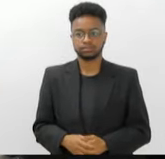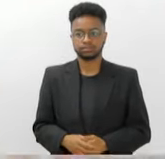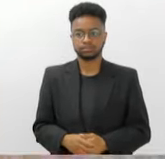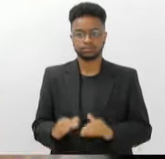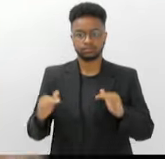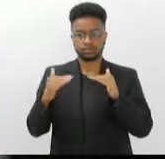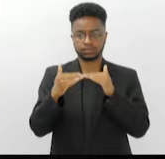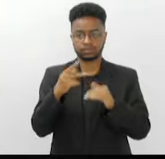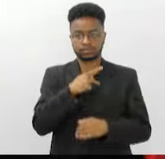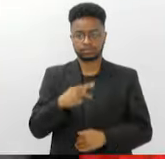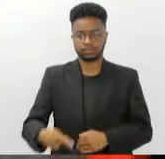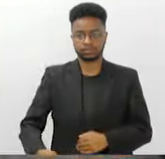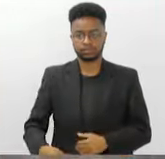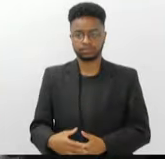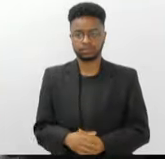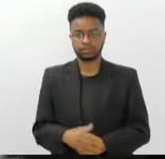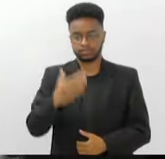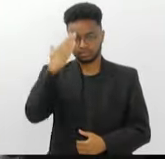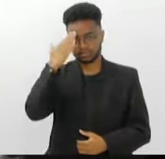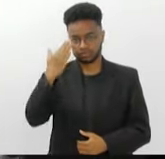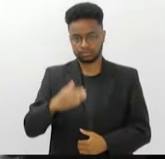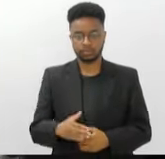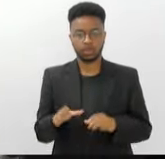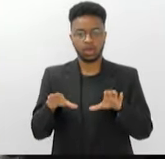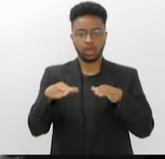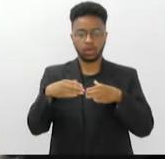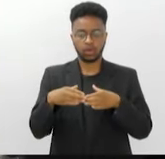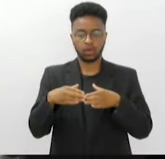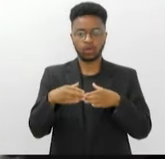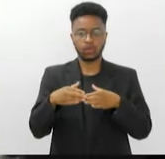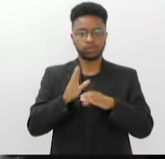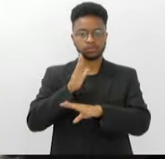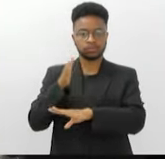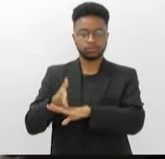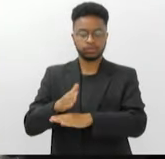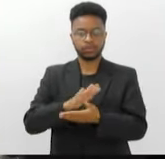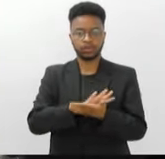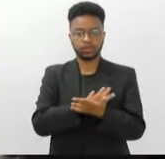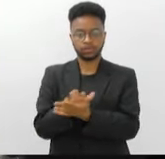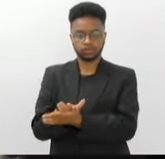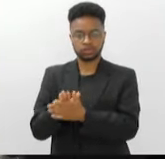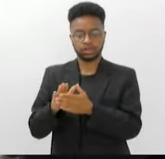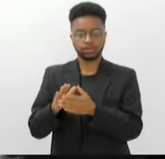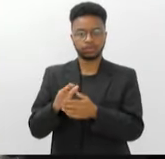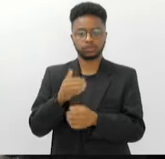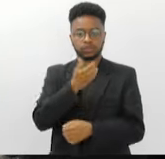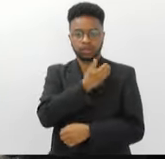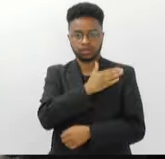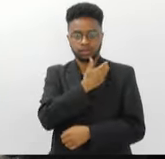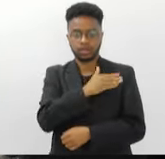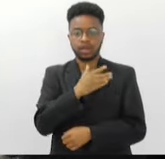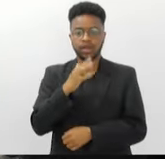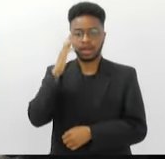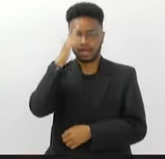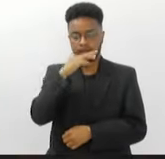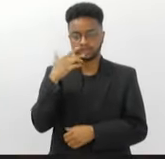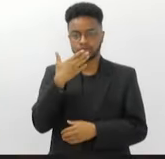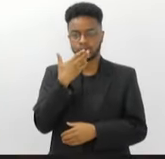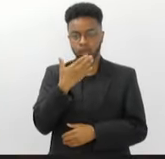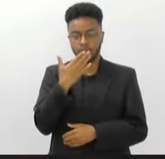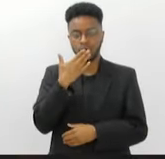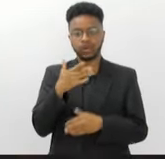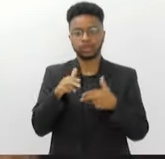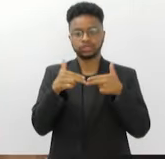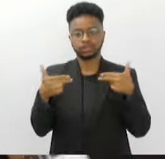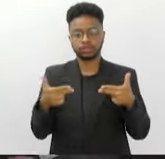Favorável, presidente. Muito obrigado. Pela Comissão de Combate às Discriminações e Preconceitos de Raça, Cor, Etnia, Religião e Procedência